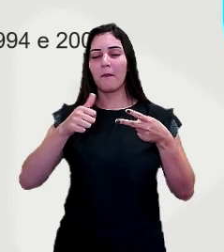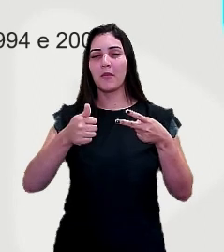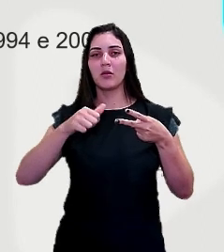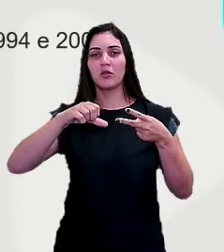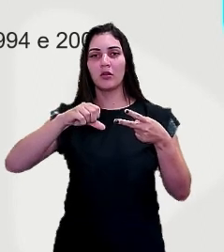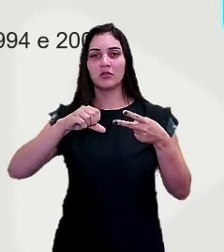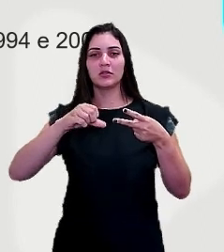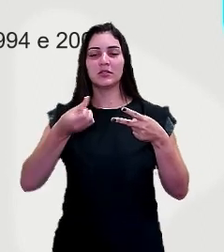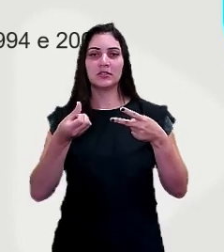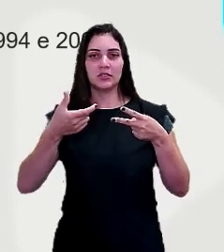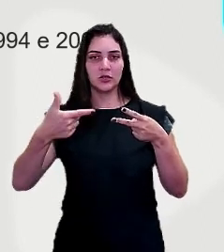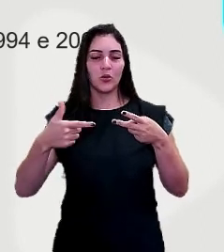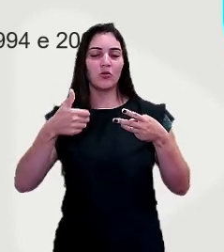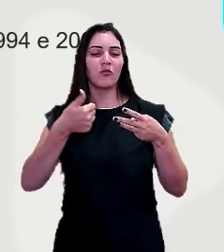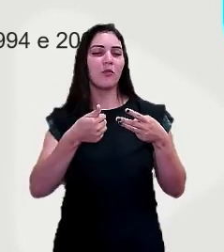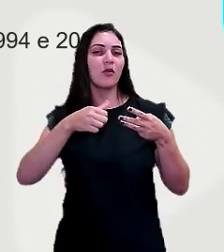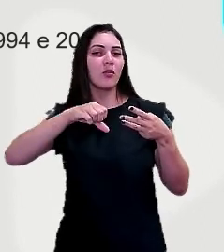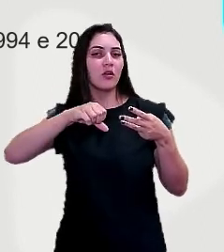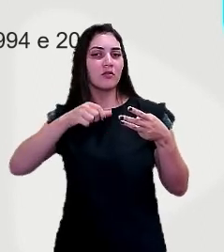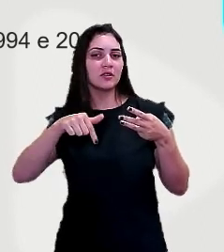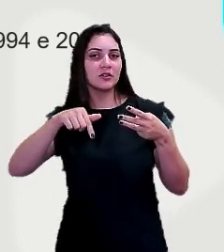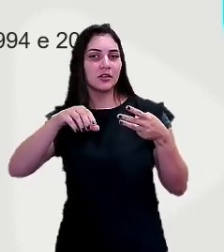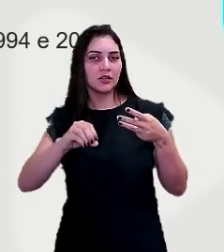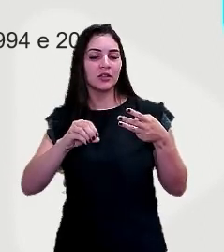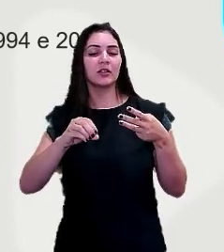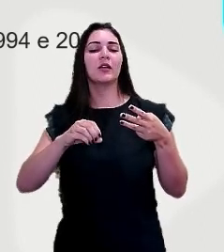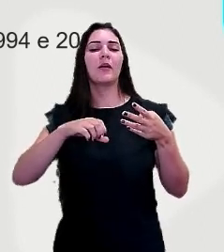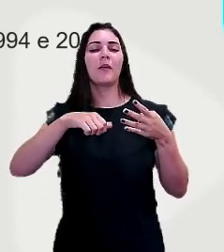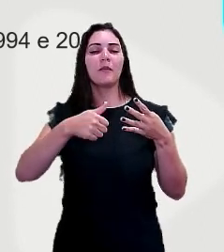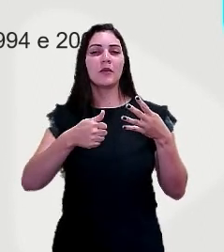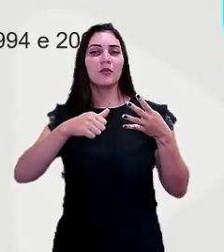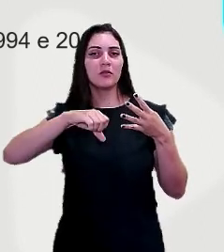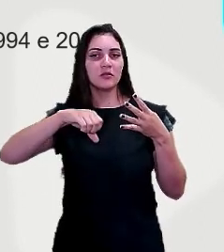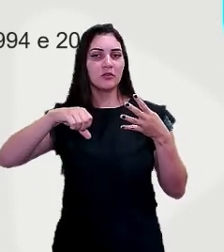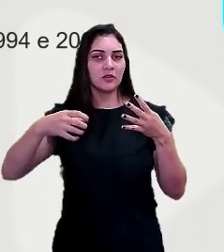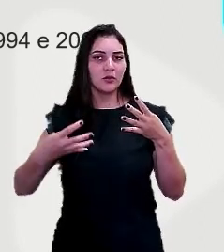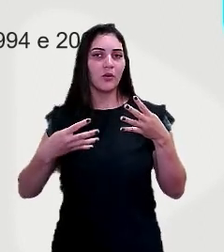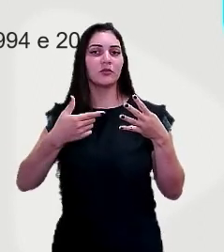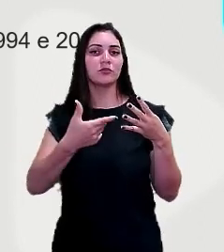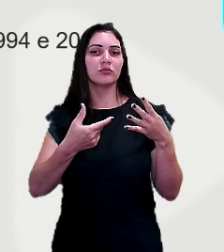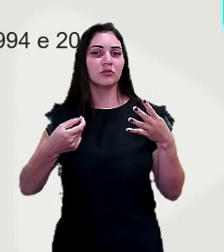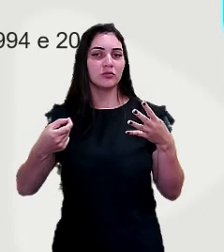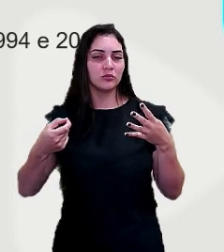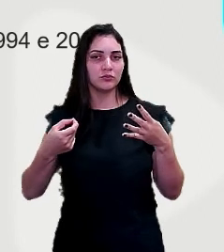1970, 1994 e 2002.